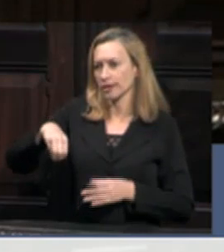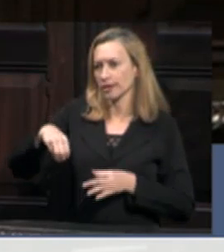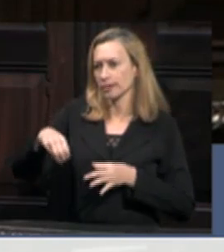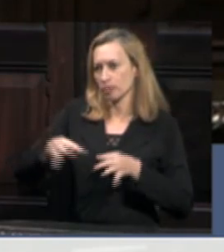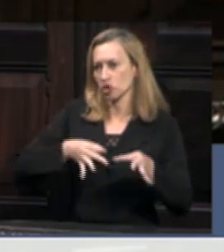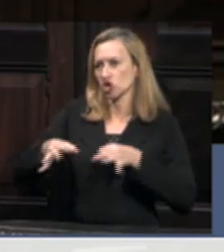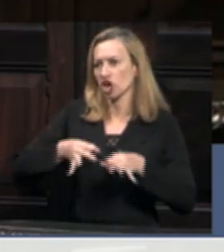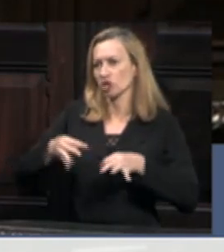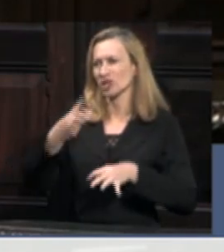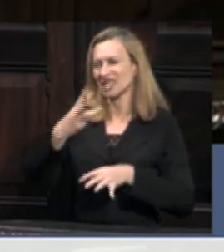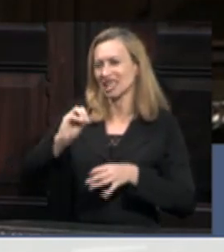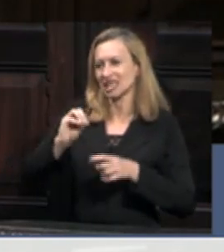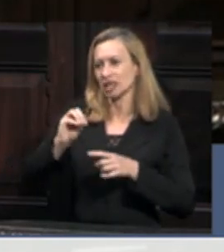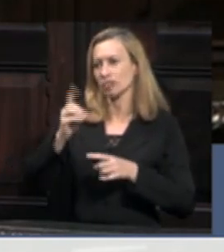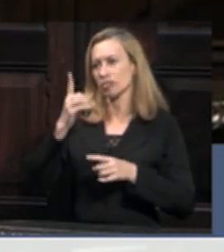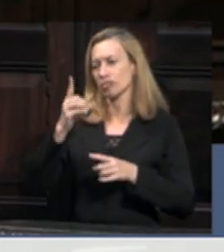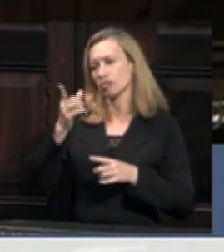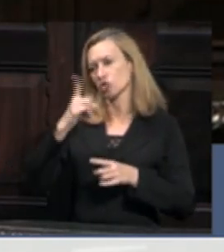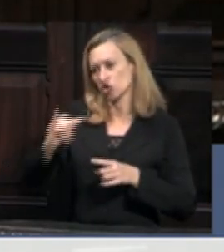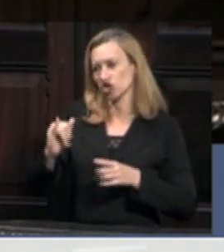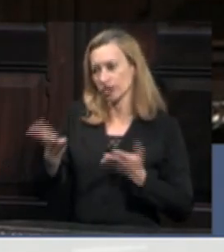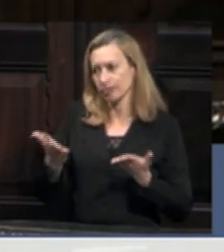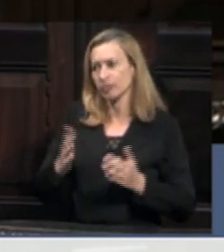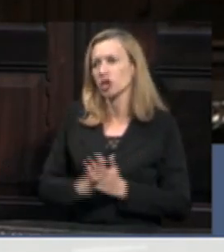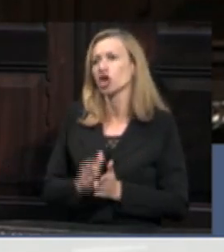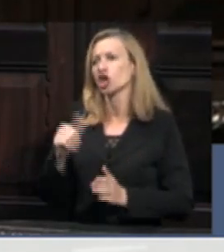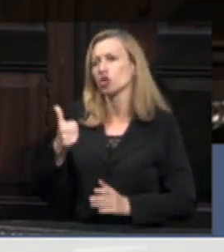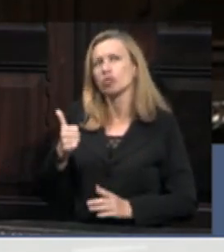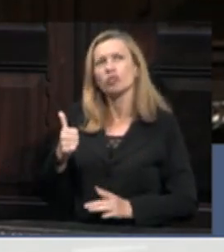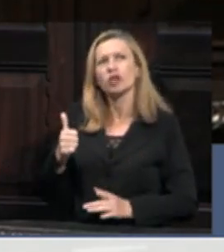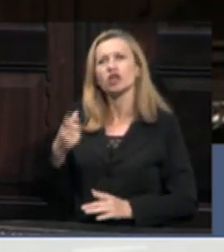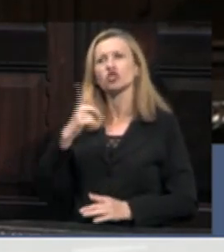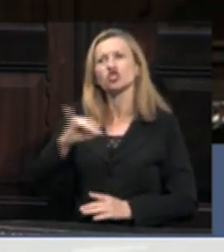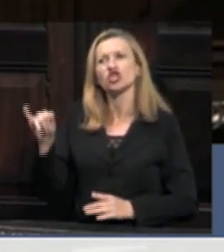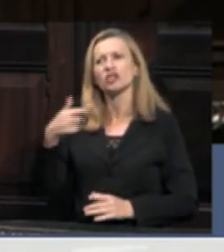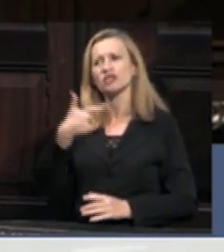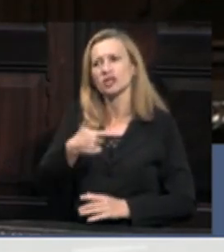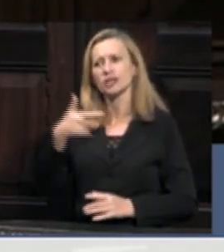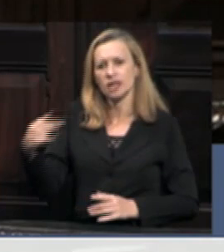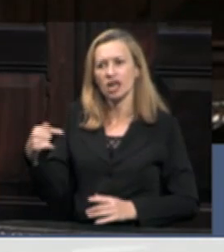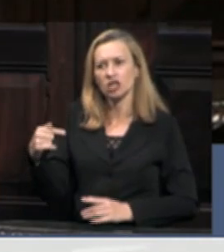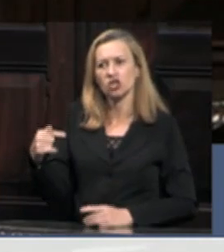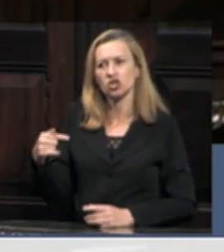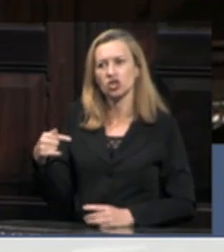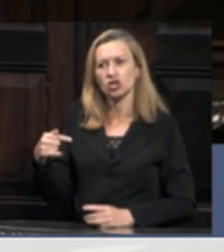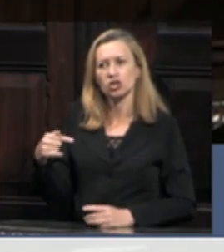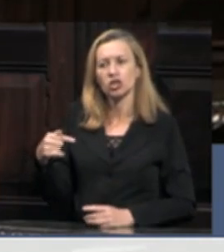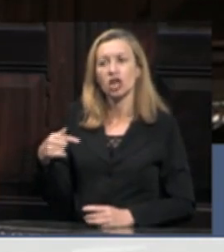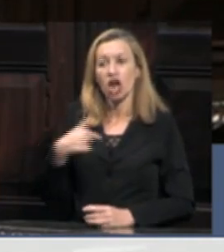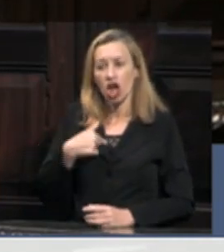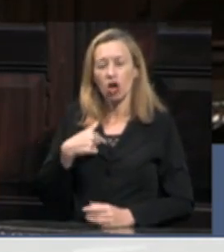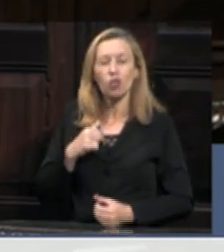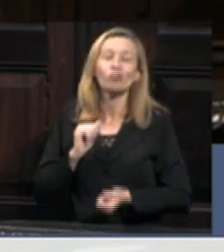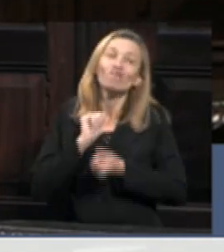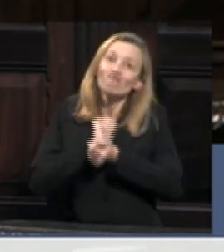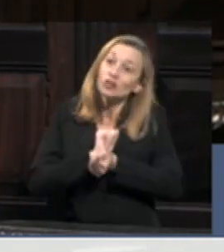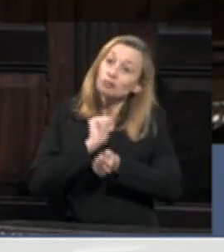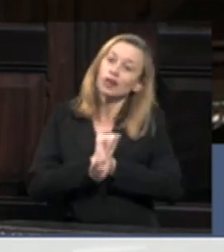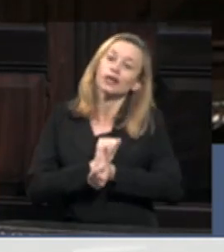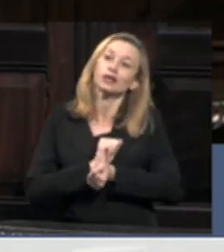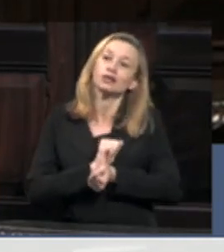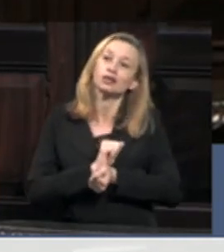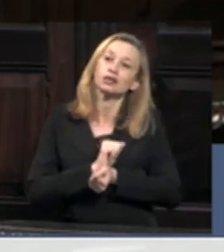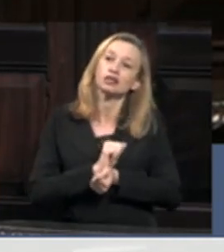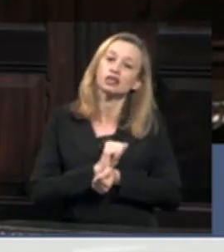dia, e o primeiro, do dia 27 da pauta, eu espero que seja